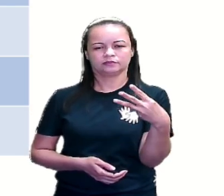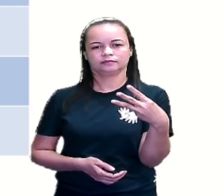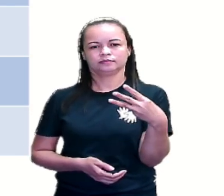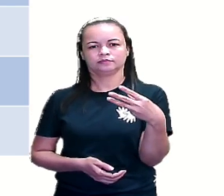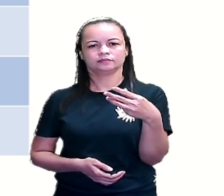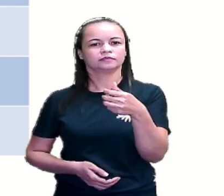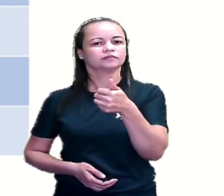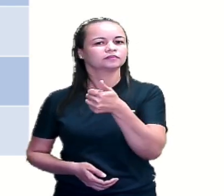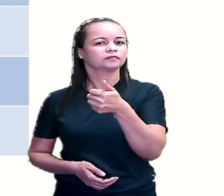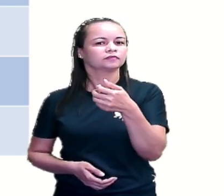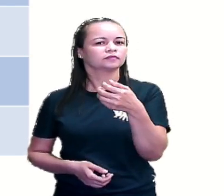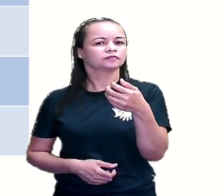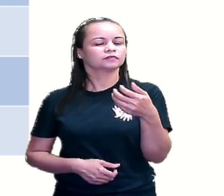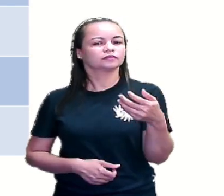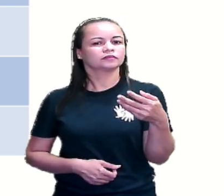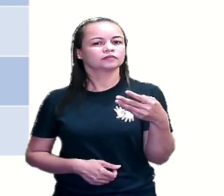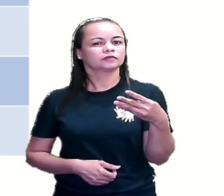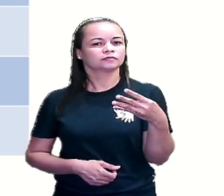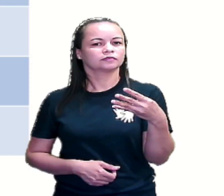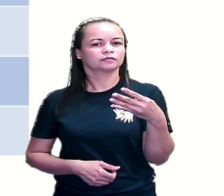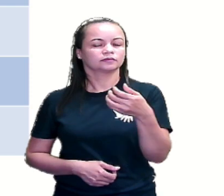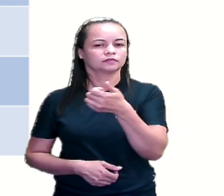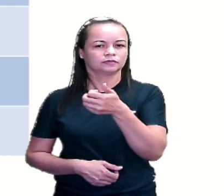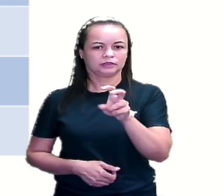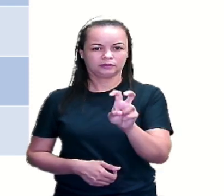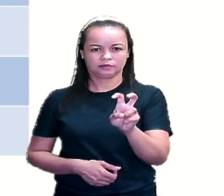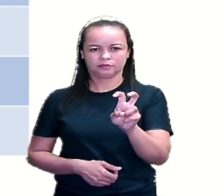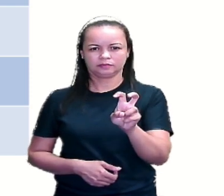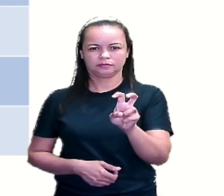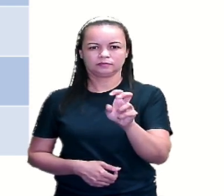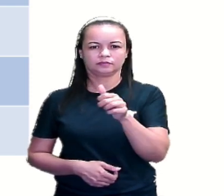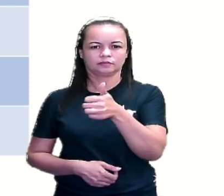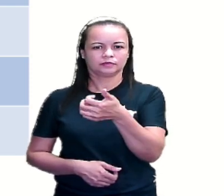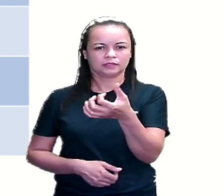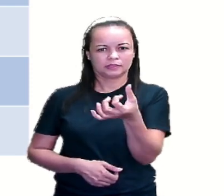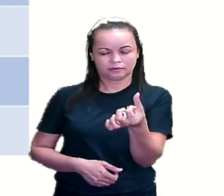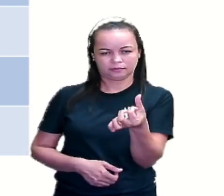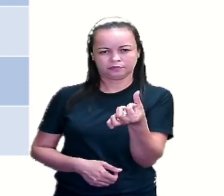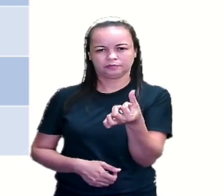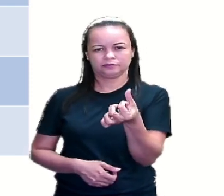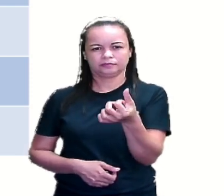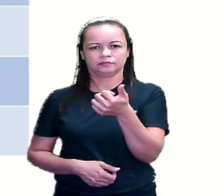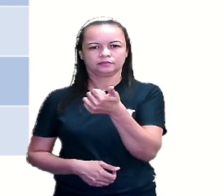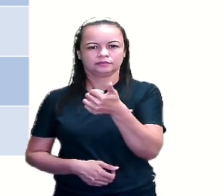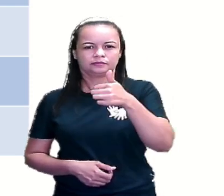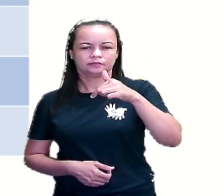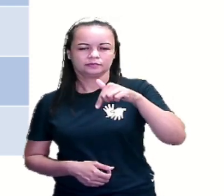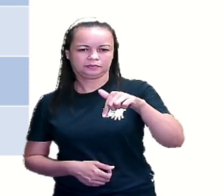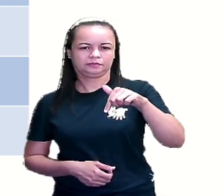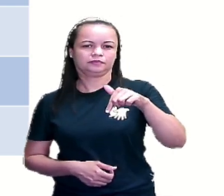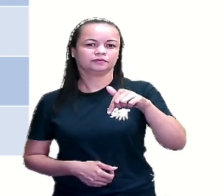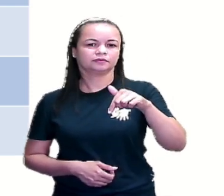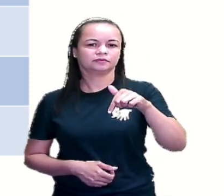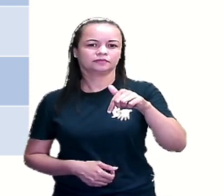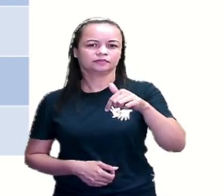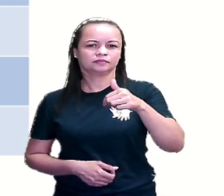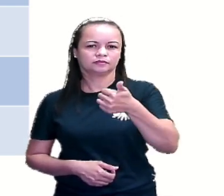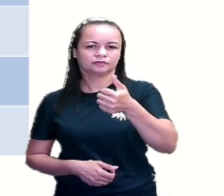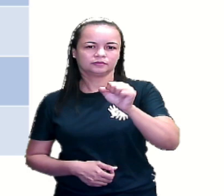13, 14, 15, 16,